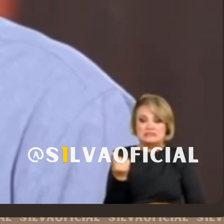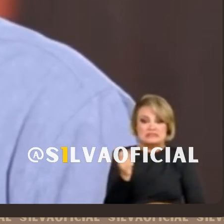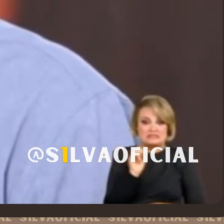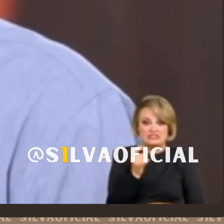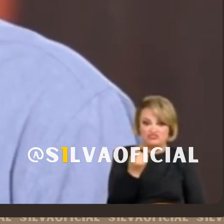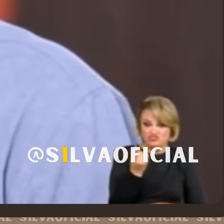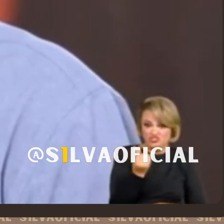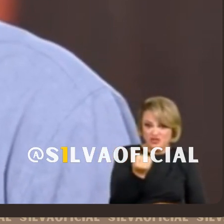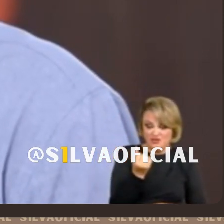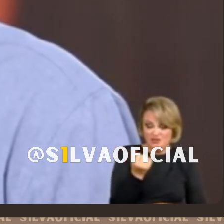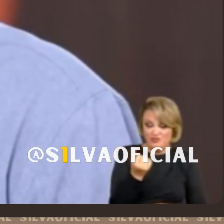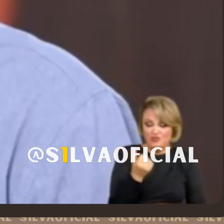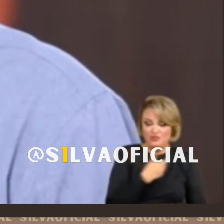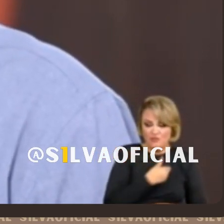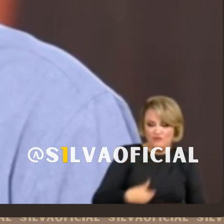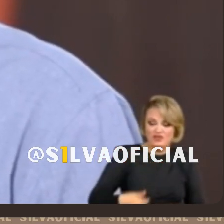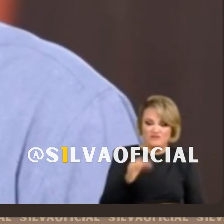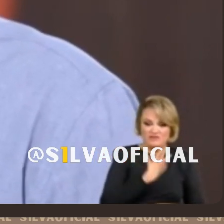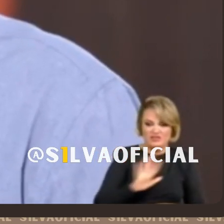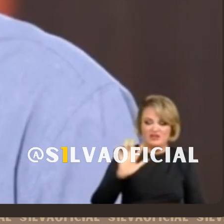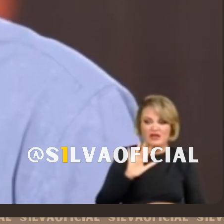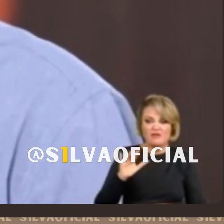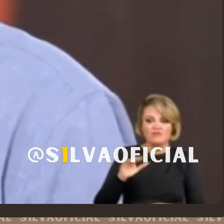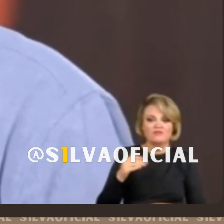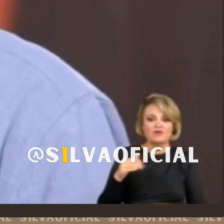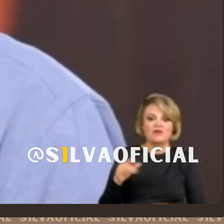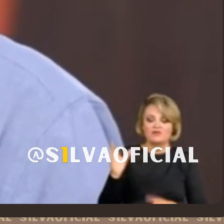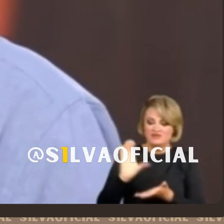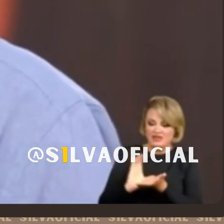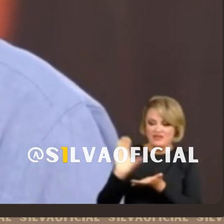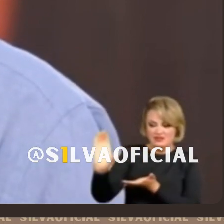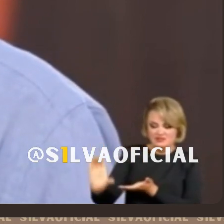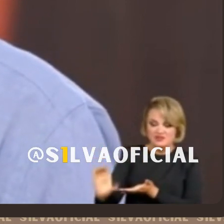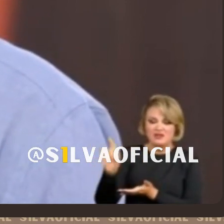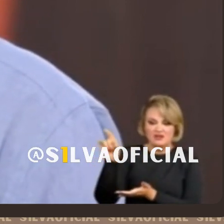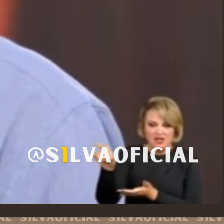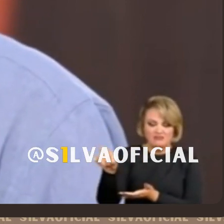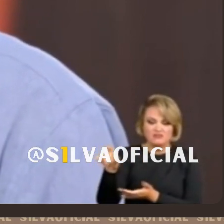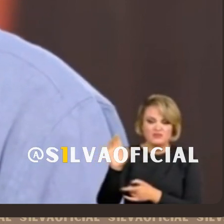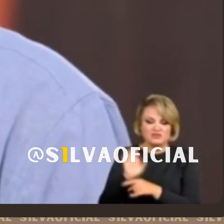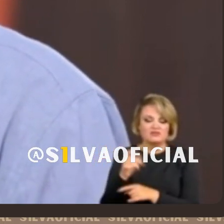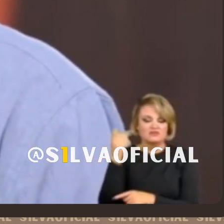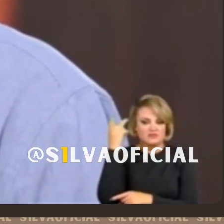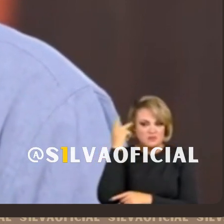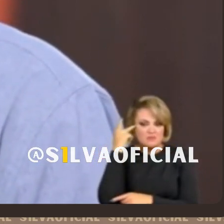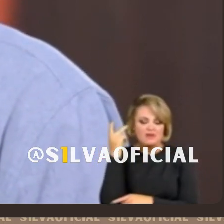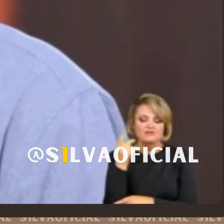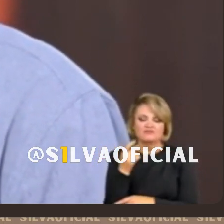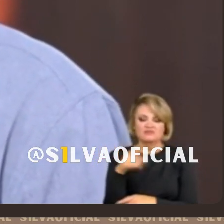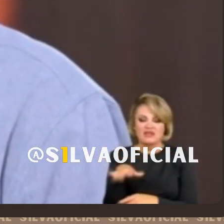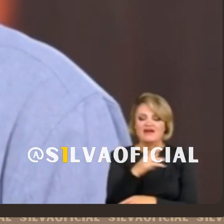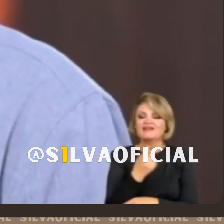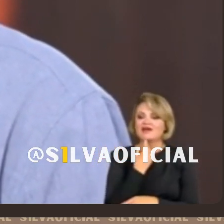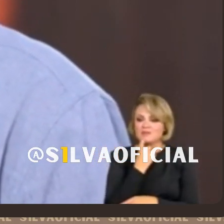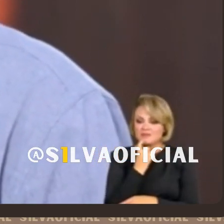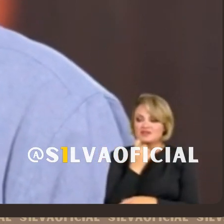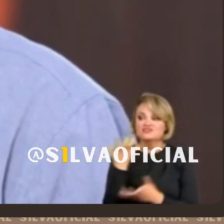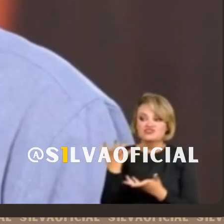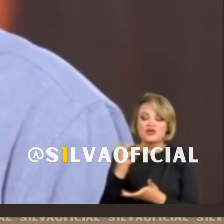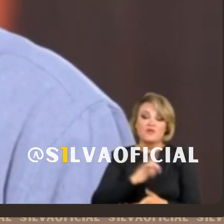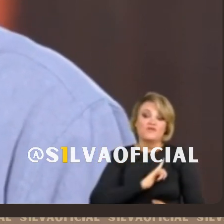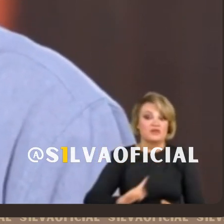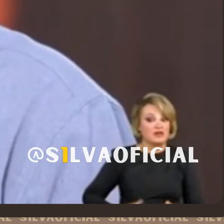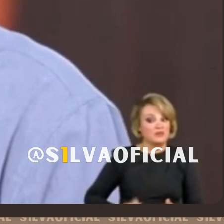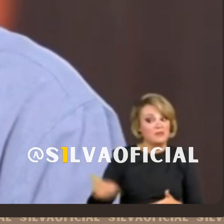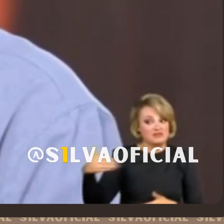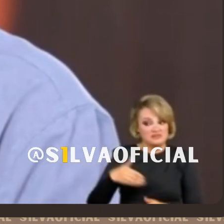para fazer a ferrovia Campinas-São Paulo, nós queremos que o governador esteja presente, afinal de contas é o Estado de São Paulo que vai fazer. Sabe?